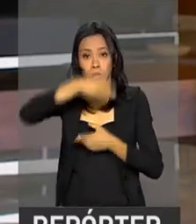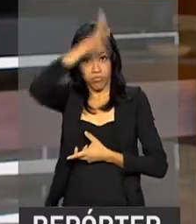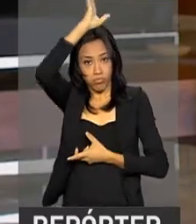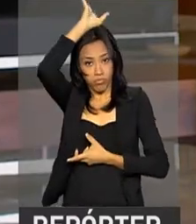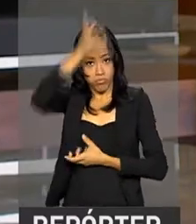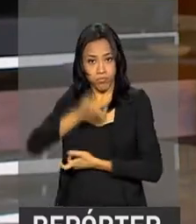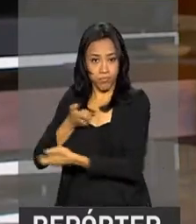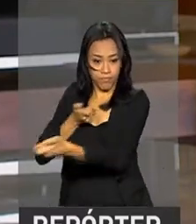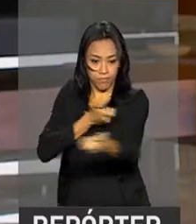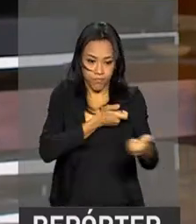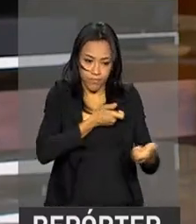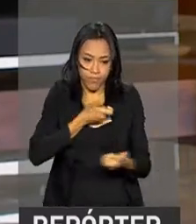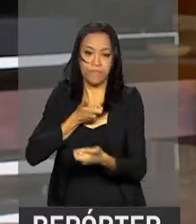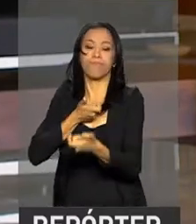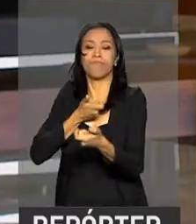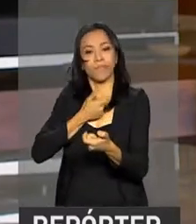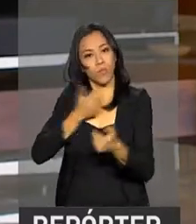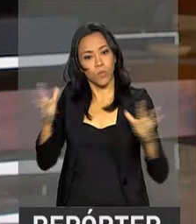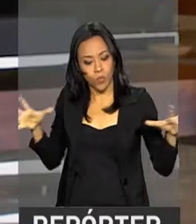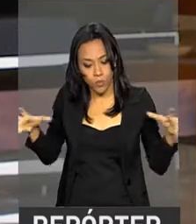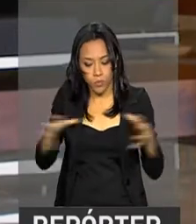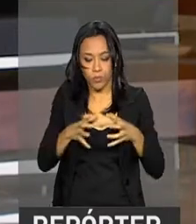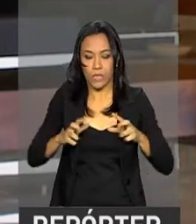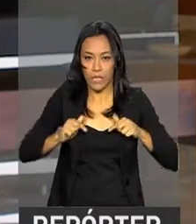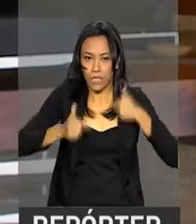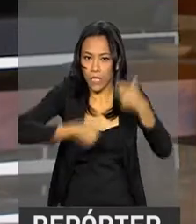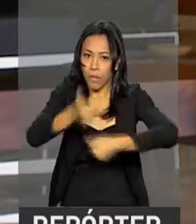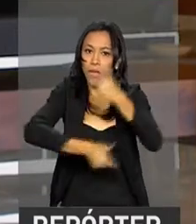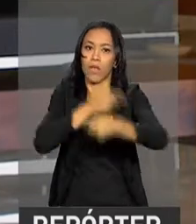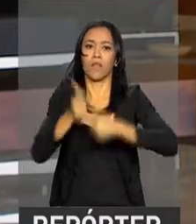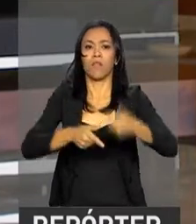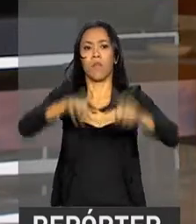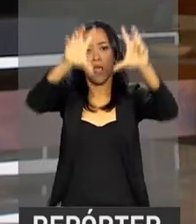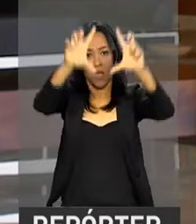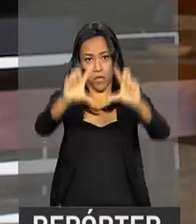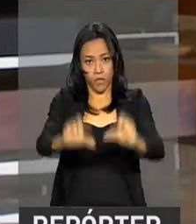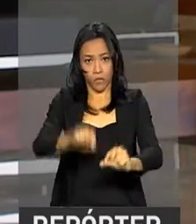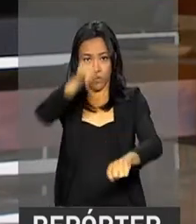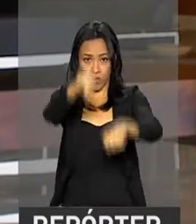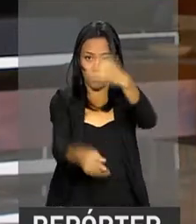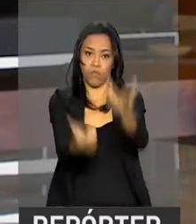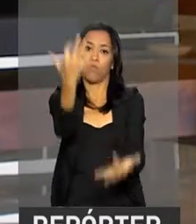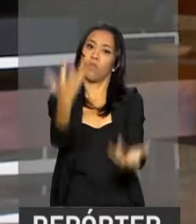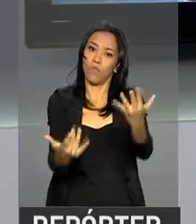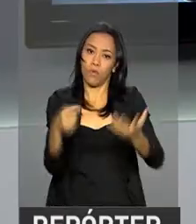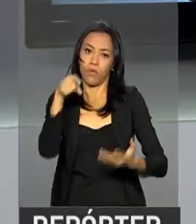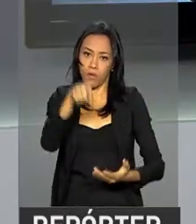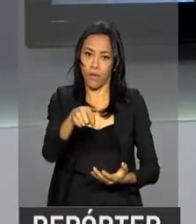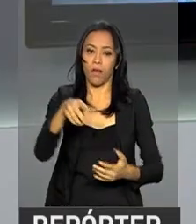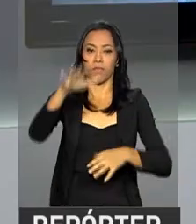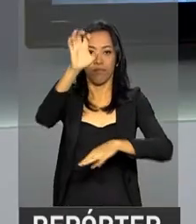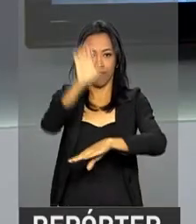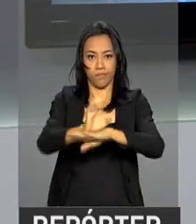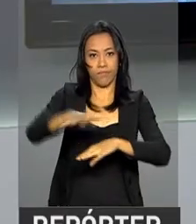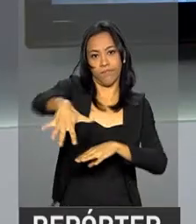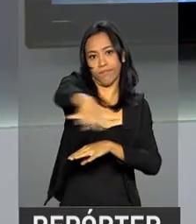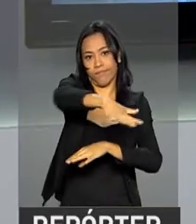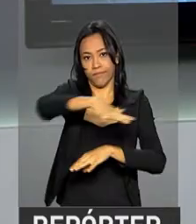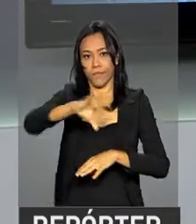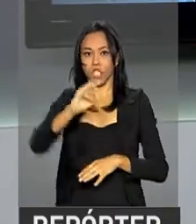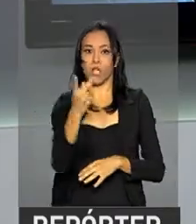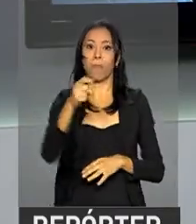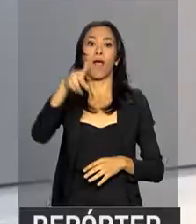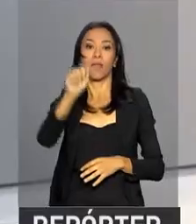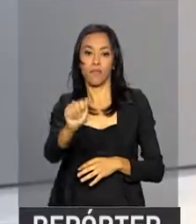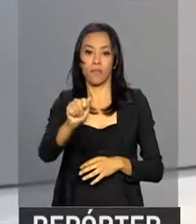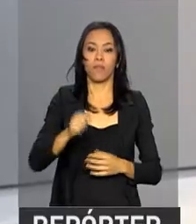atuam nesse combate ao incêndio na Chapada dos Veadeiros. Thaíssa, volto com você. Muito obrigada, Mara, pelas suas